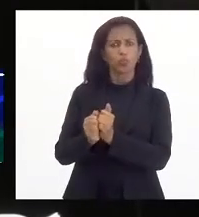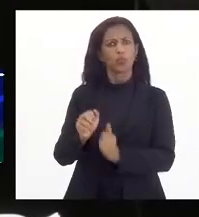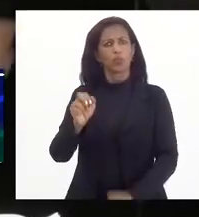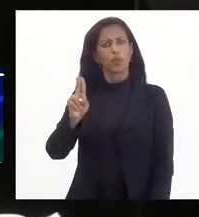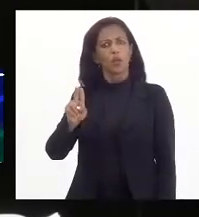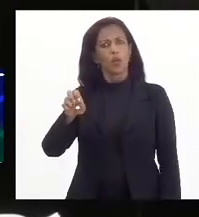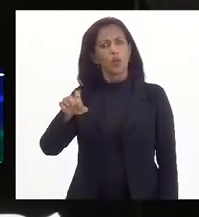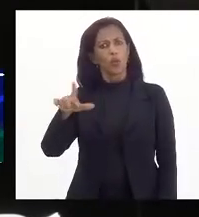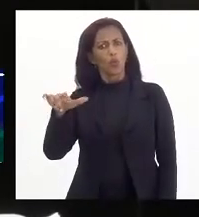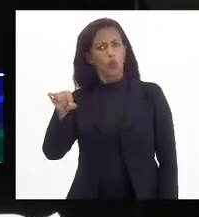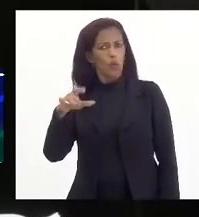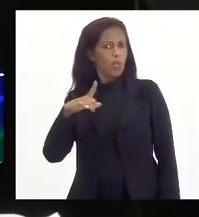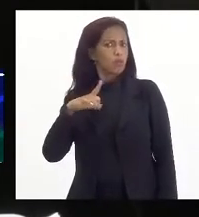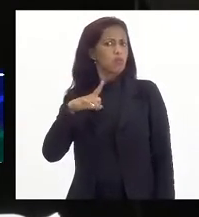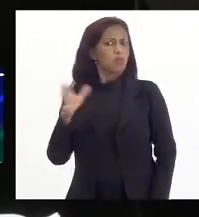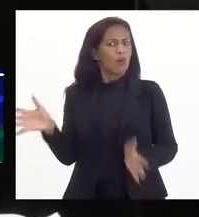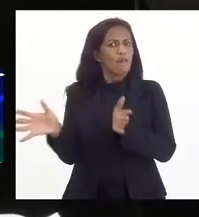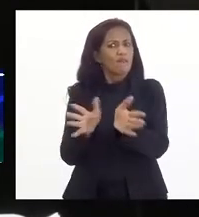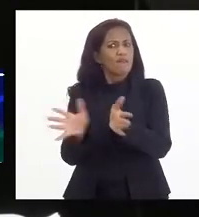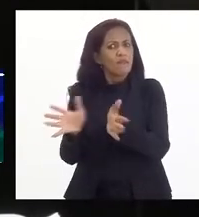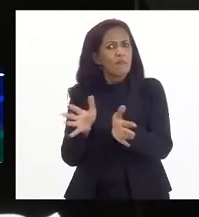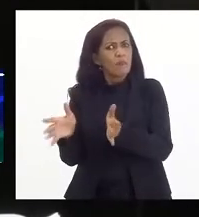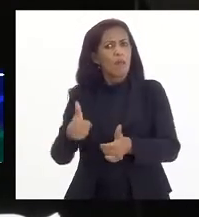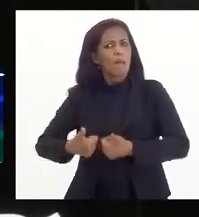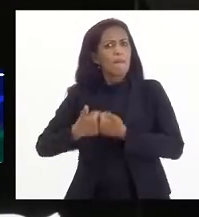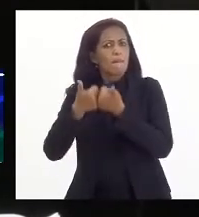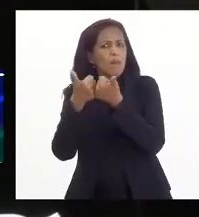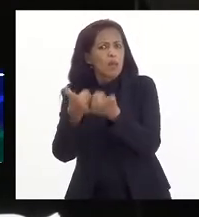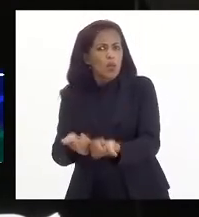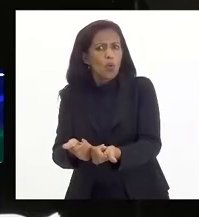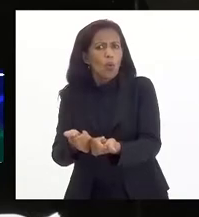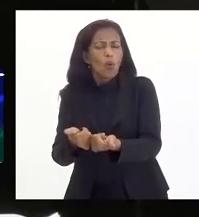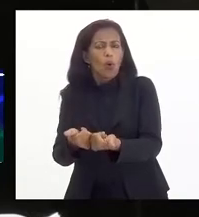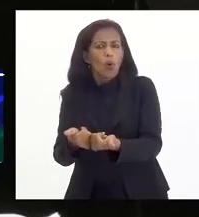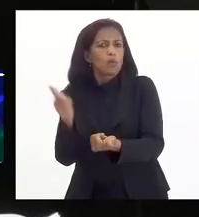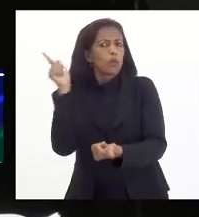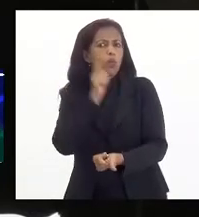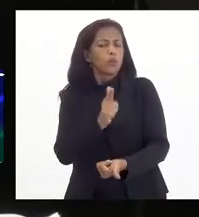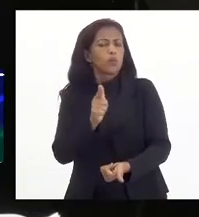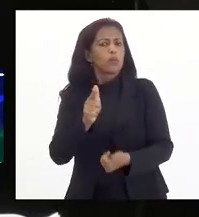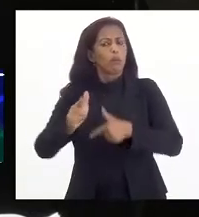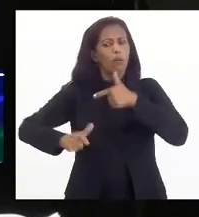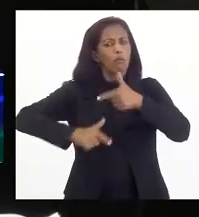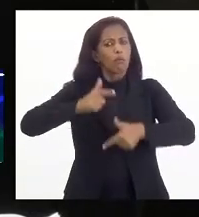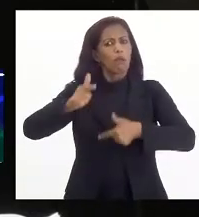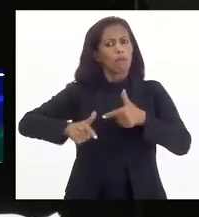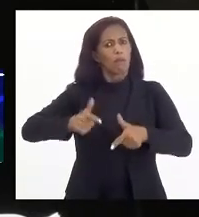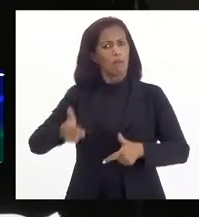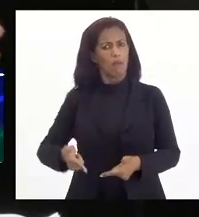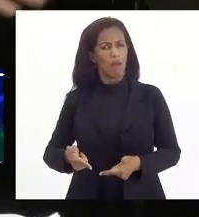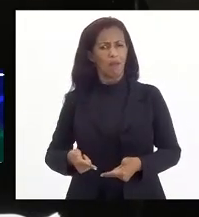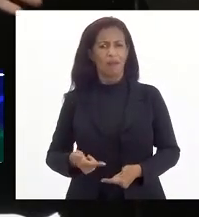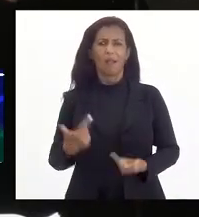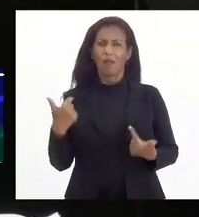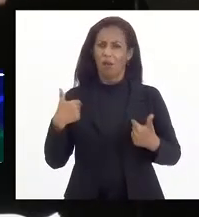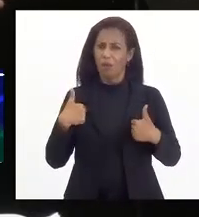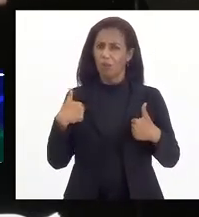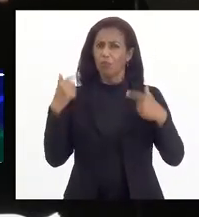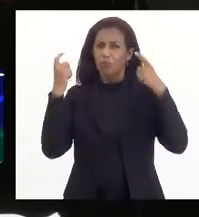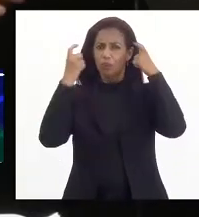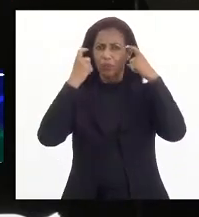ter uma viabilidade maior na rentabilidade maior temos de emprego agora estou muito